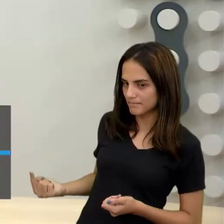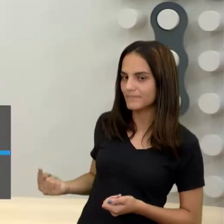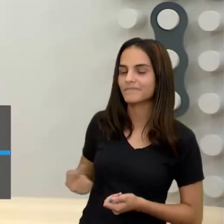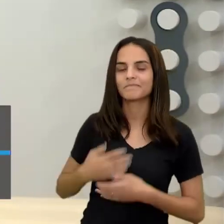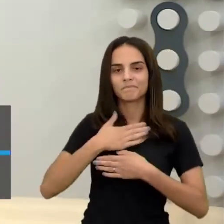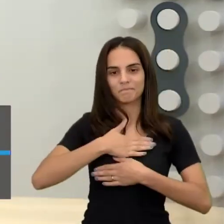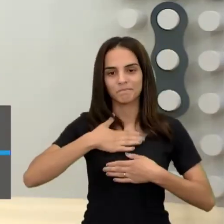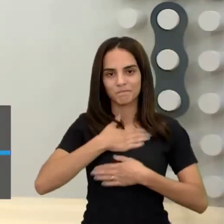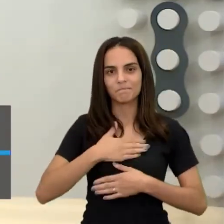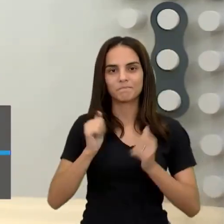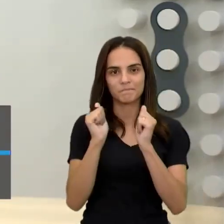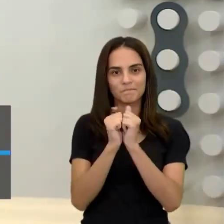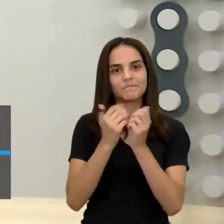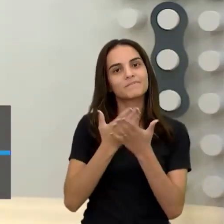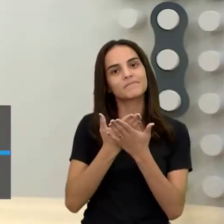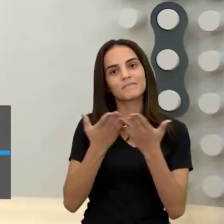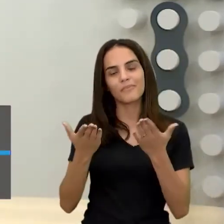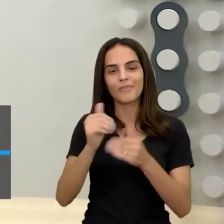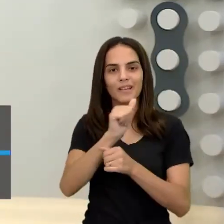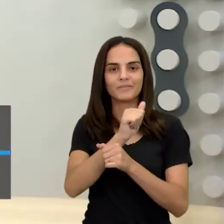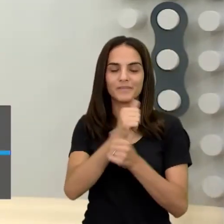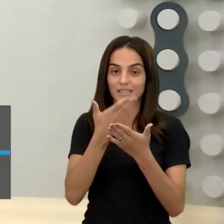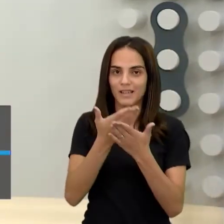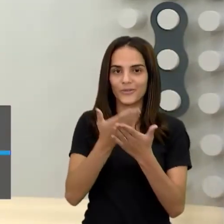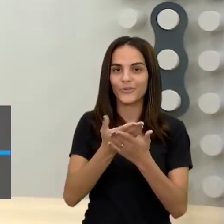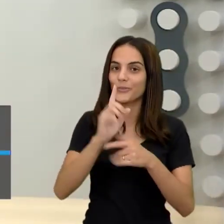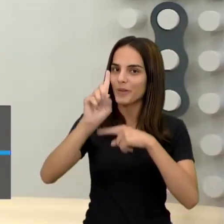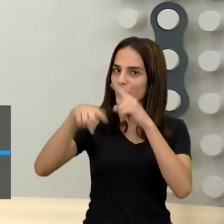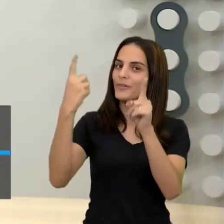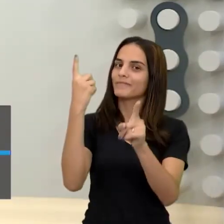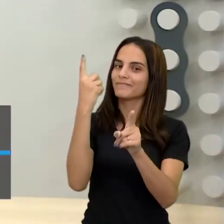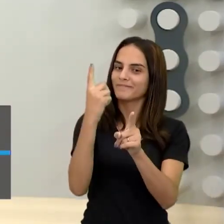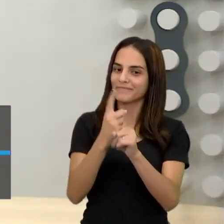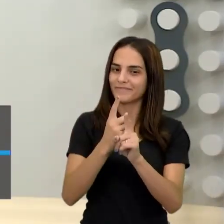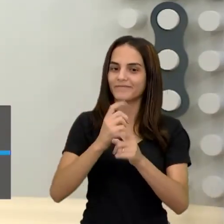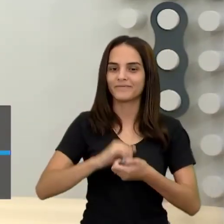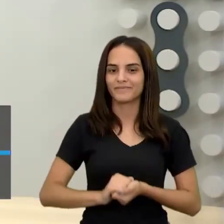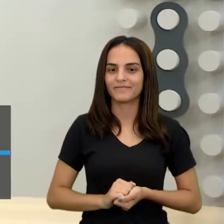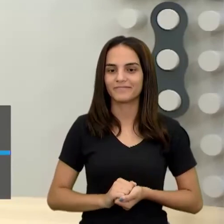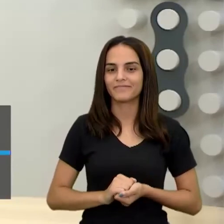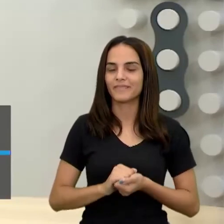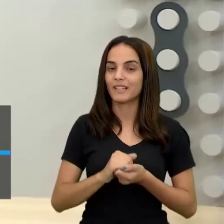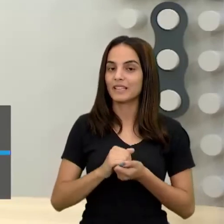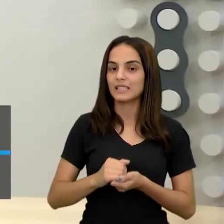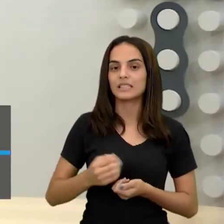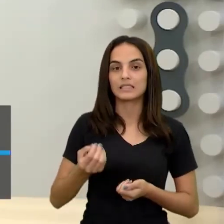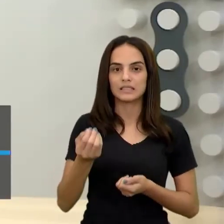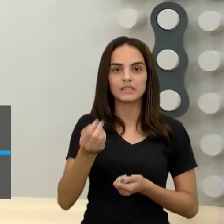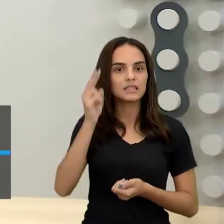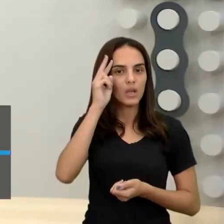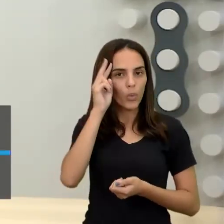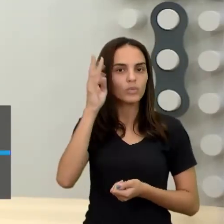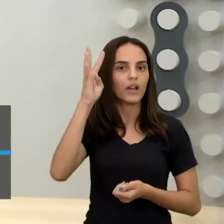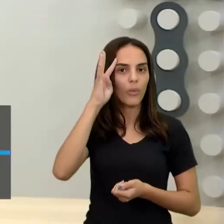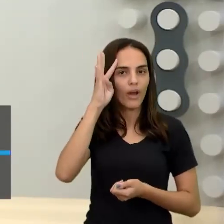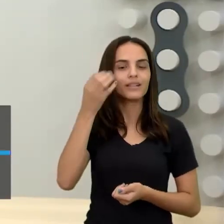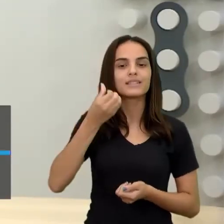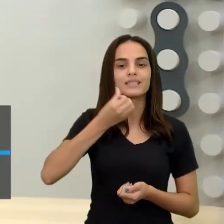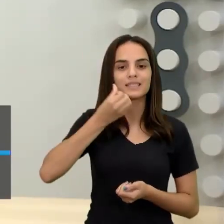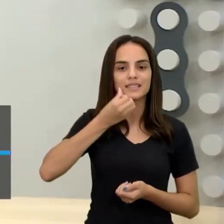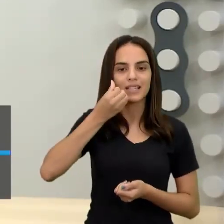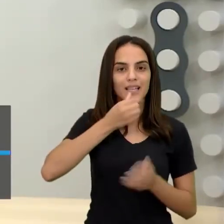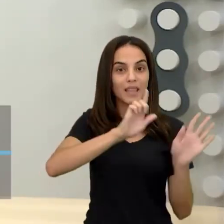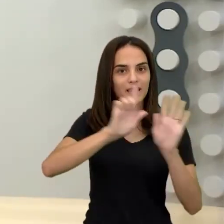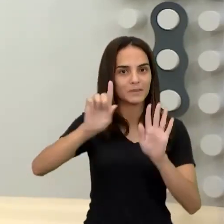um prazer estar com você nesta aula e espero vocês nas próximas aulas, as aulas ao vivo, segunda, quarta e sexta-feira